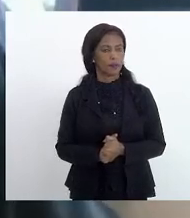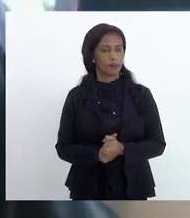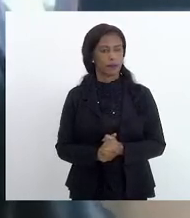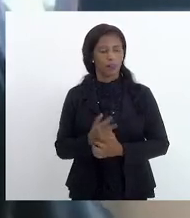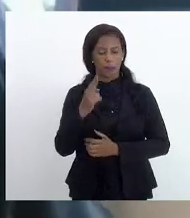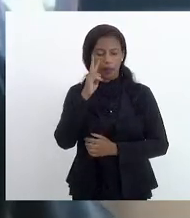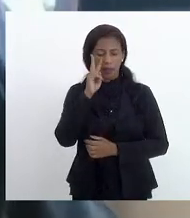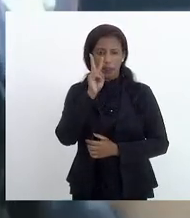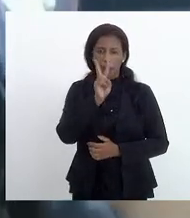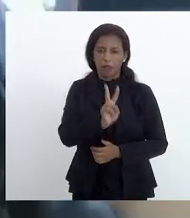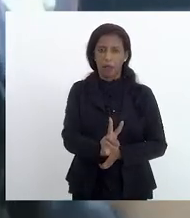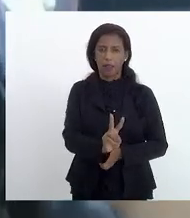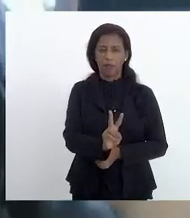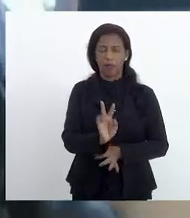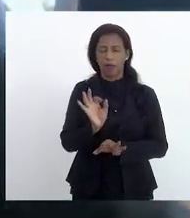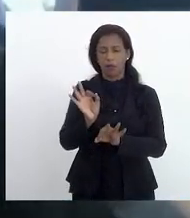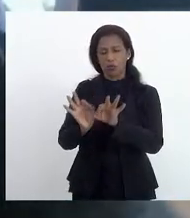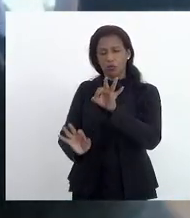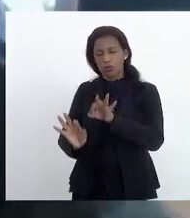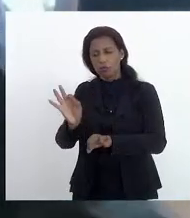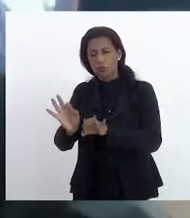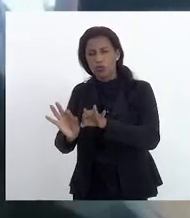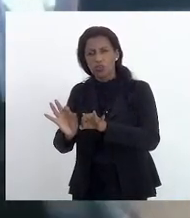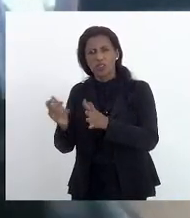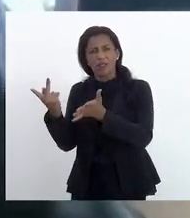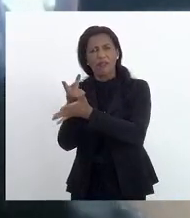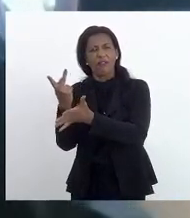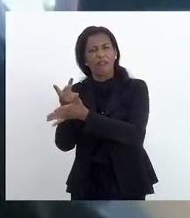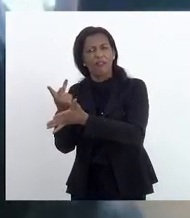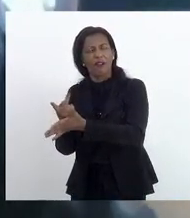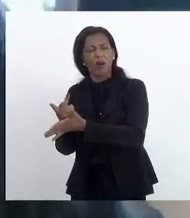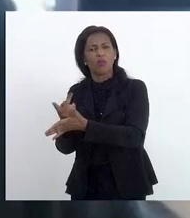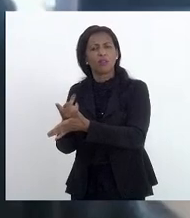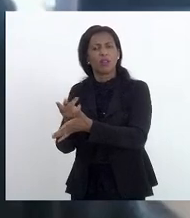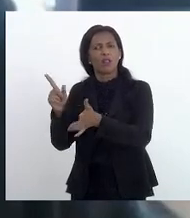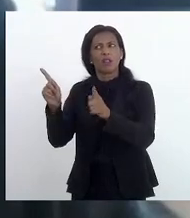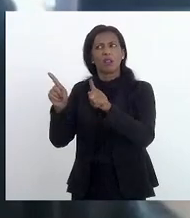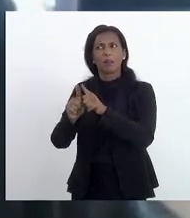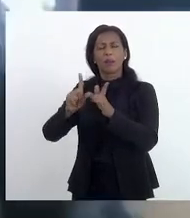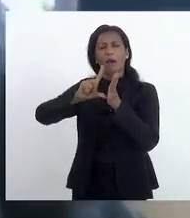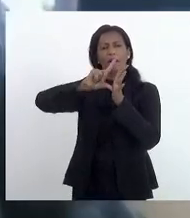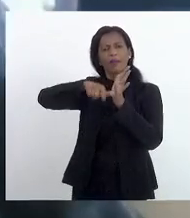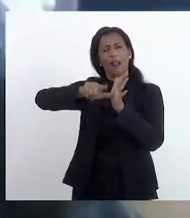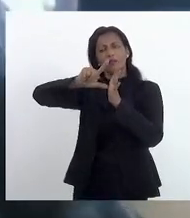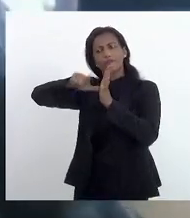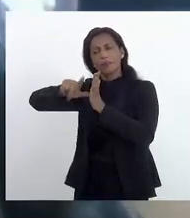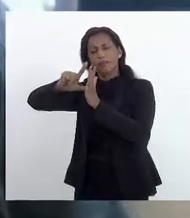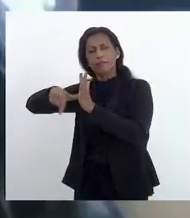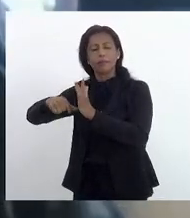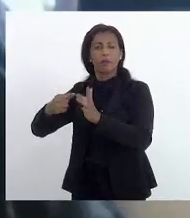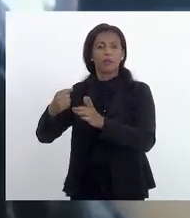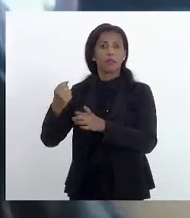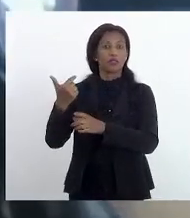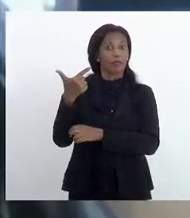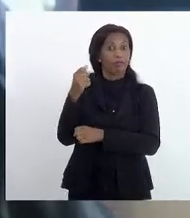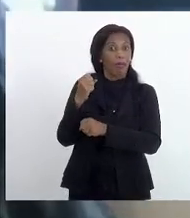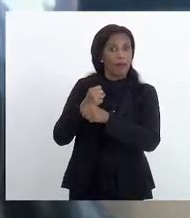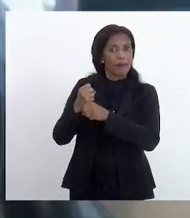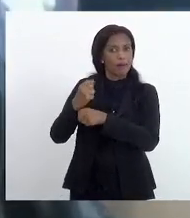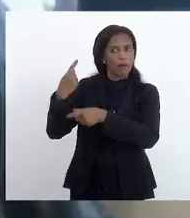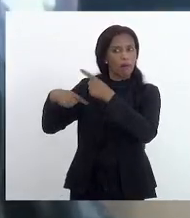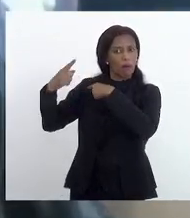rever injustiças e atrasos de, sei lá, 10 anos atrás, não de uma vez,